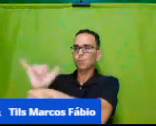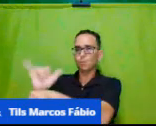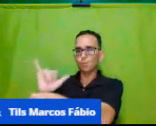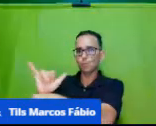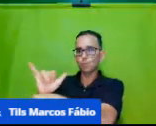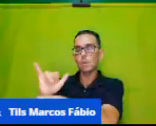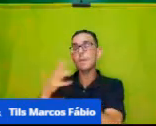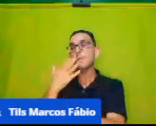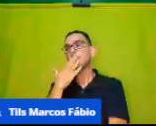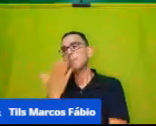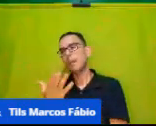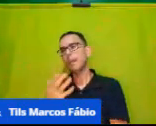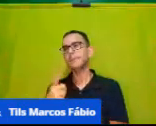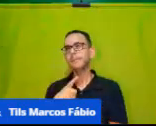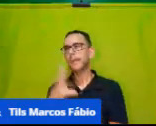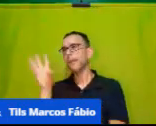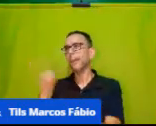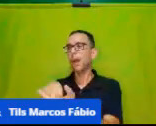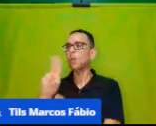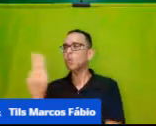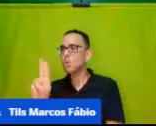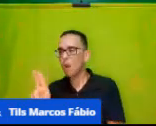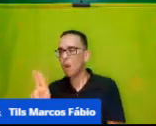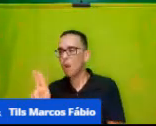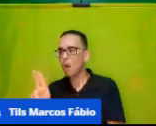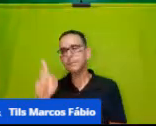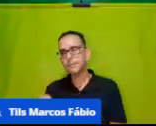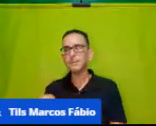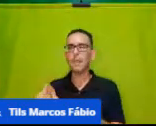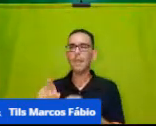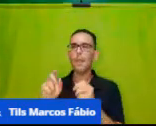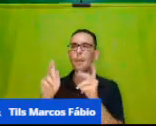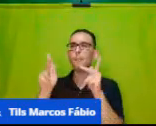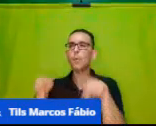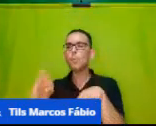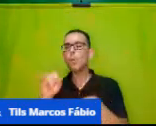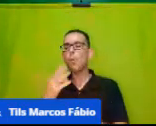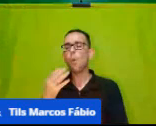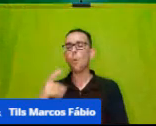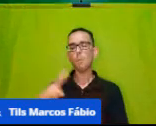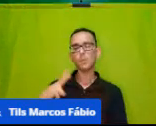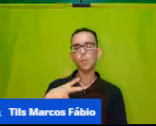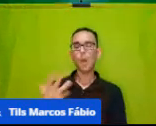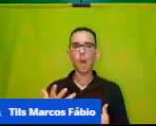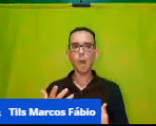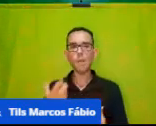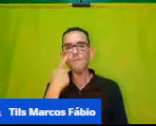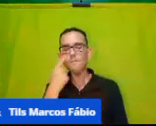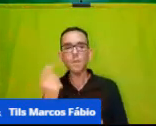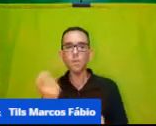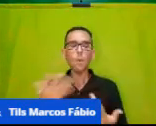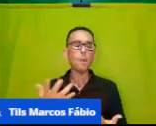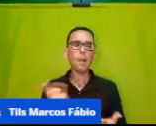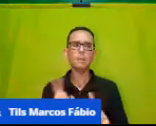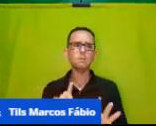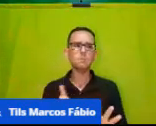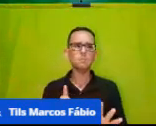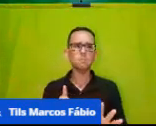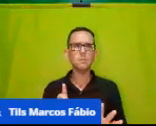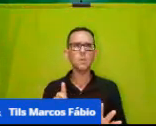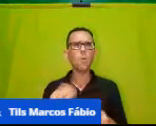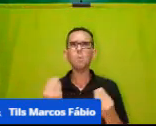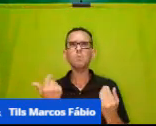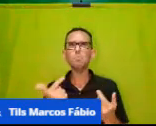pôr um nome, perguntar se é listado, se é público, ele verifica direitos autorais. Só que, como é não listado, acredito que ele não dá muita